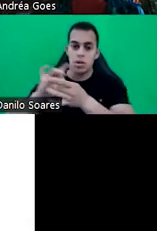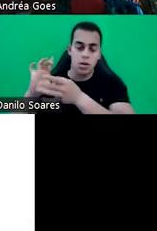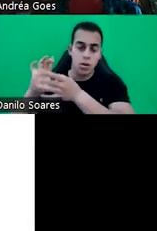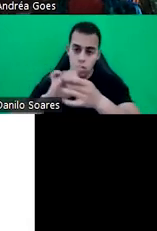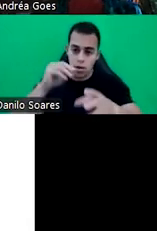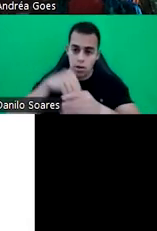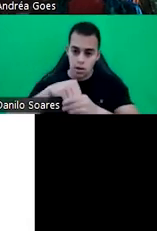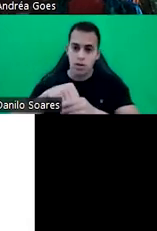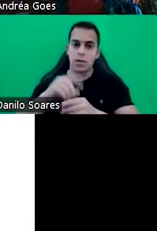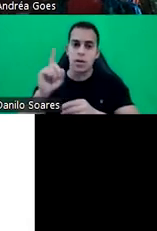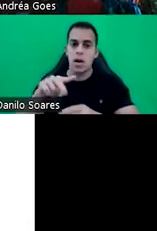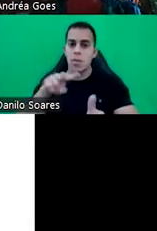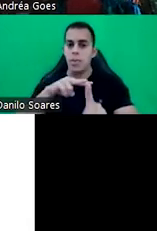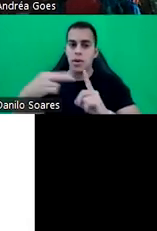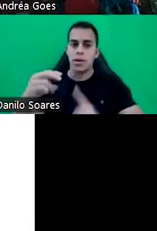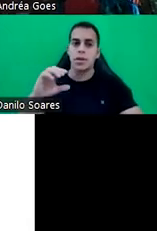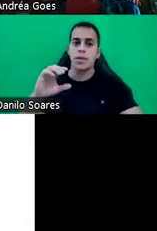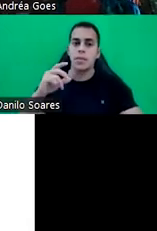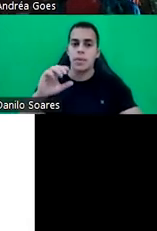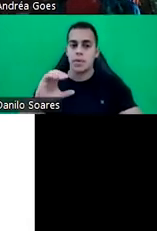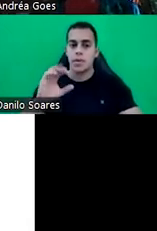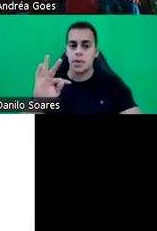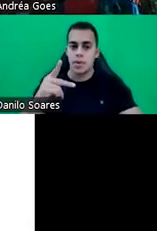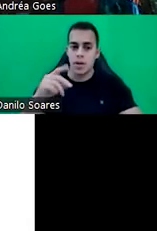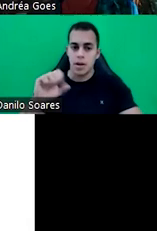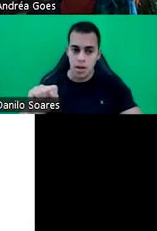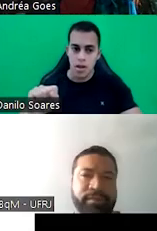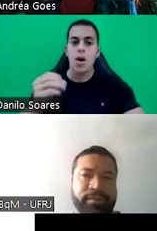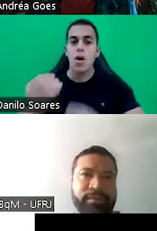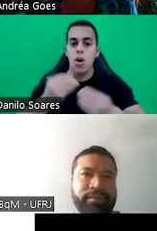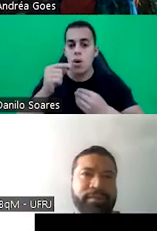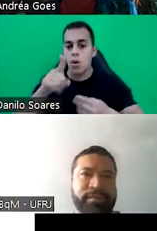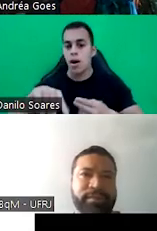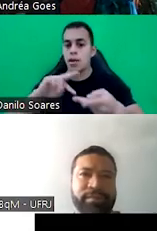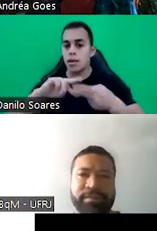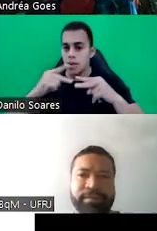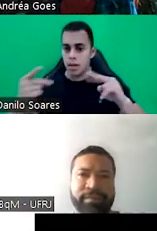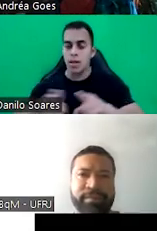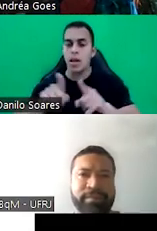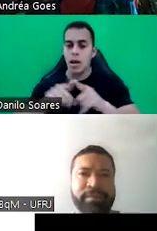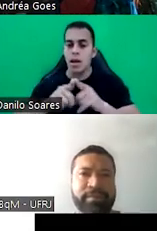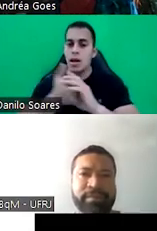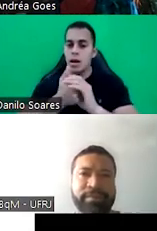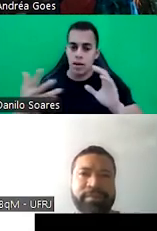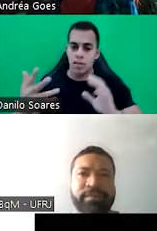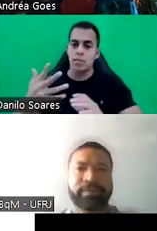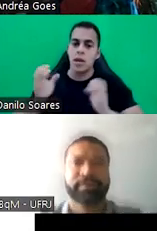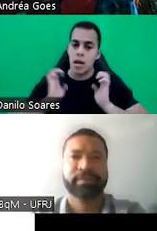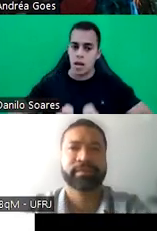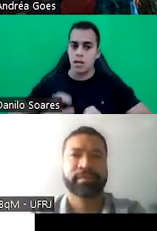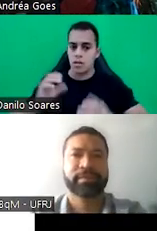perspectiva CTS, como é que ocorre a edição de DNA e aspectos éticos na ciência